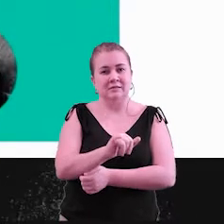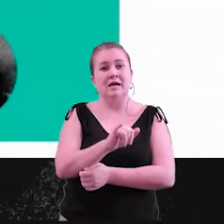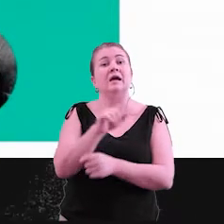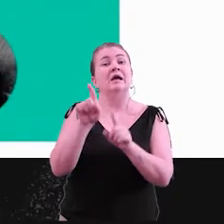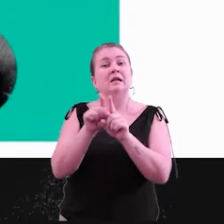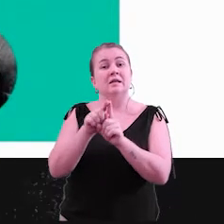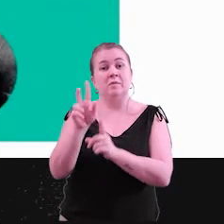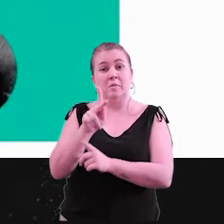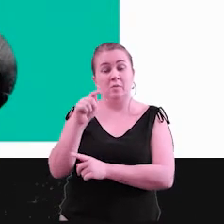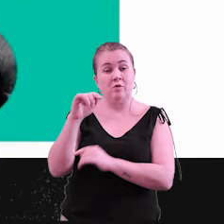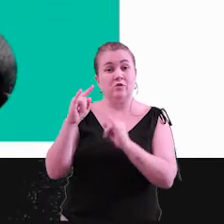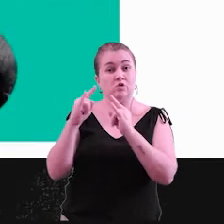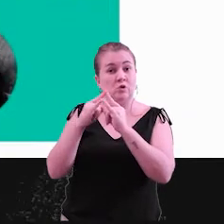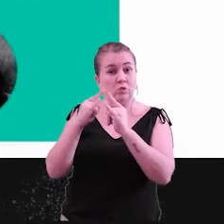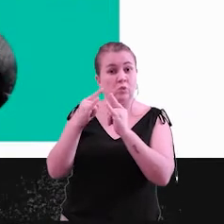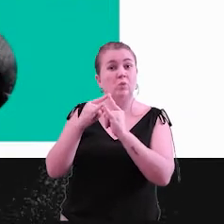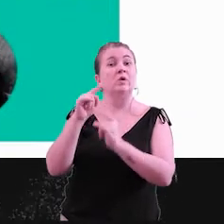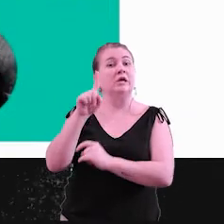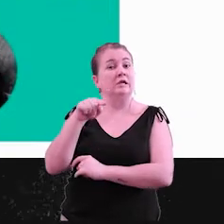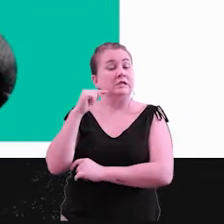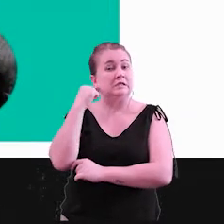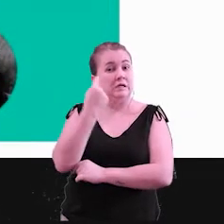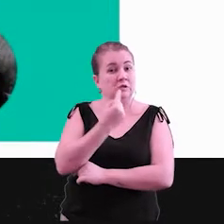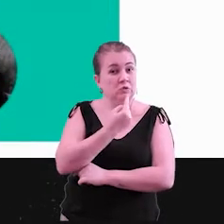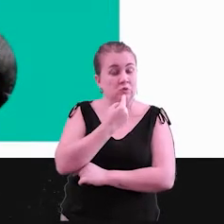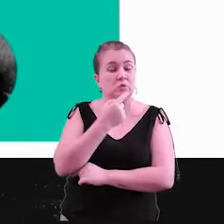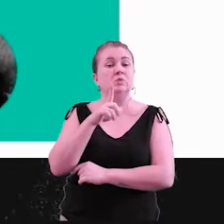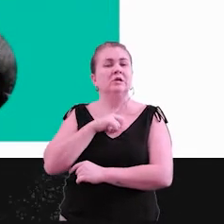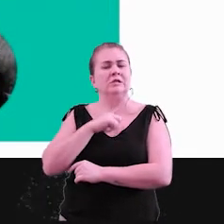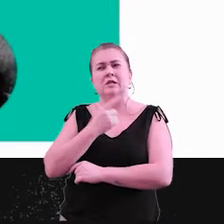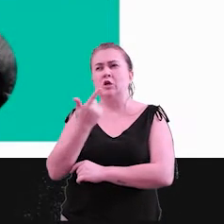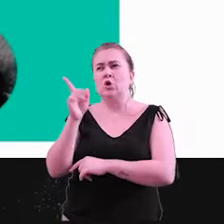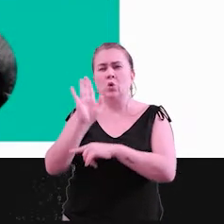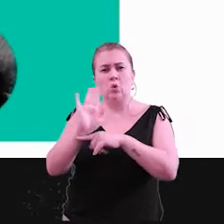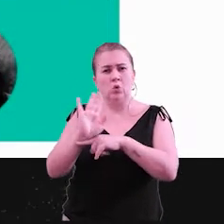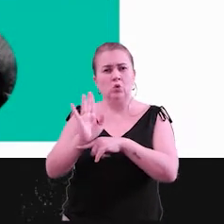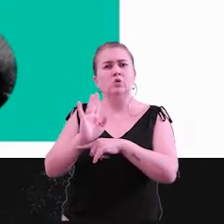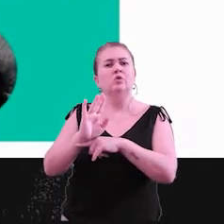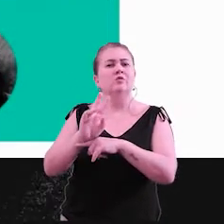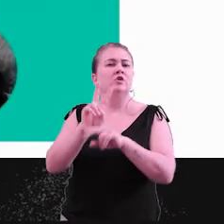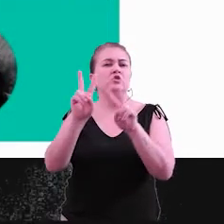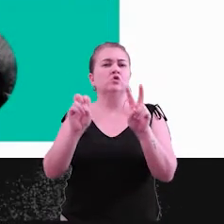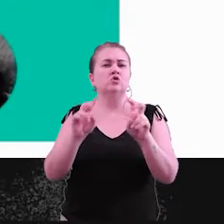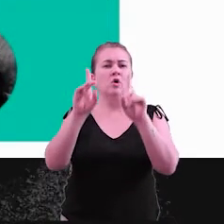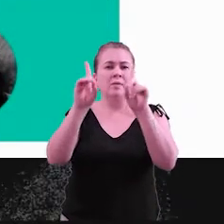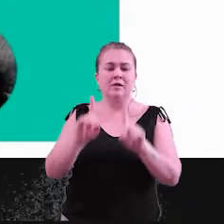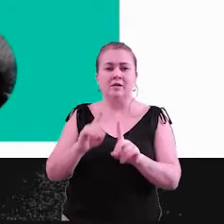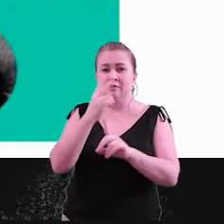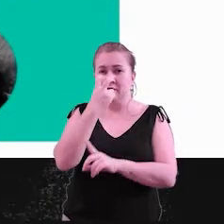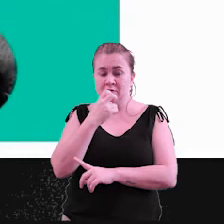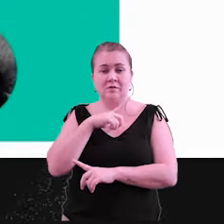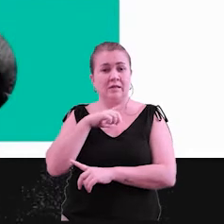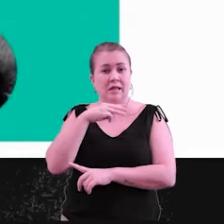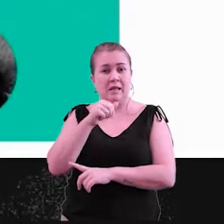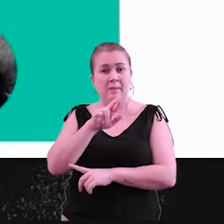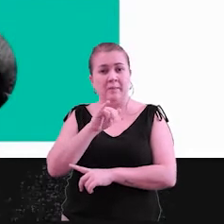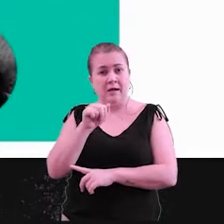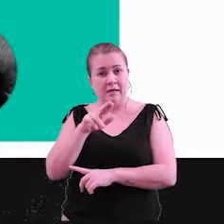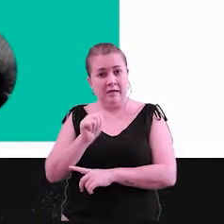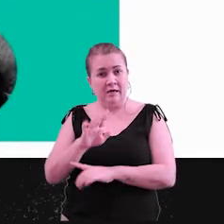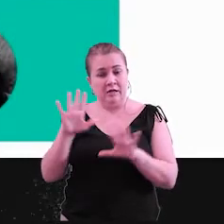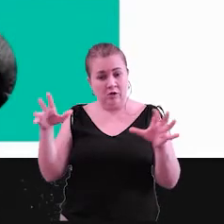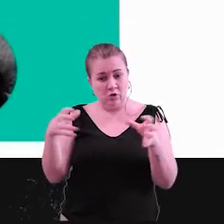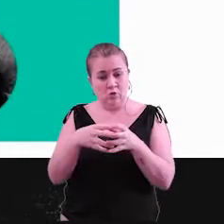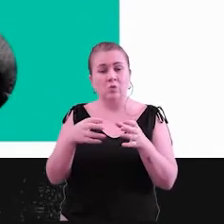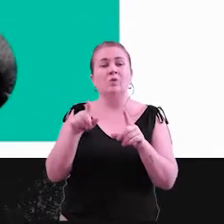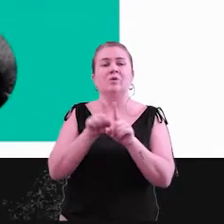do INES que é surda, um outro vídeo sobre deficiência visual e nos museus de ciências, que tem a Mariana, que é do nosso